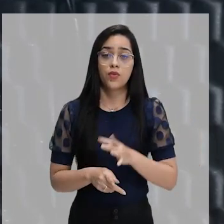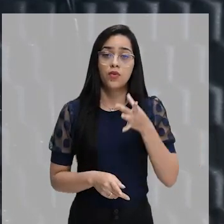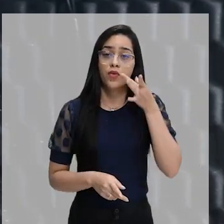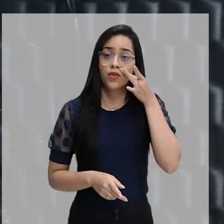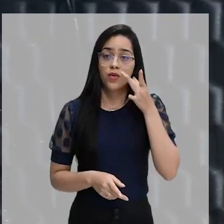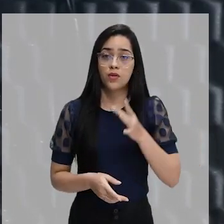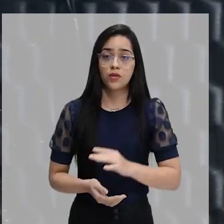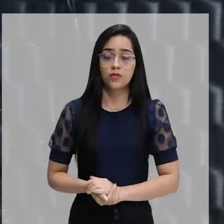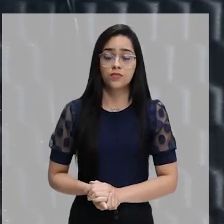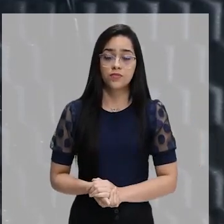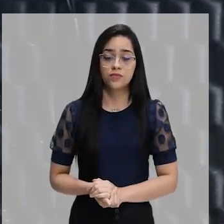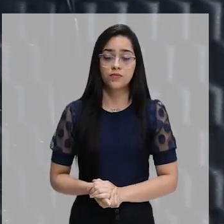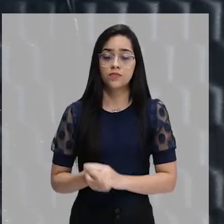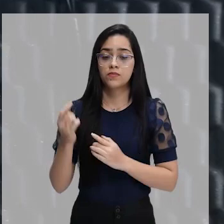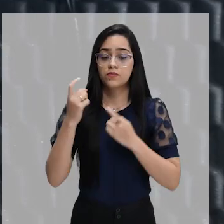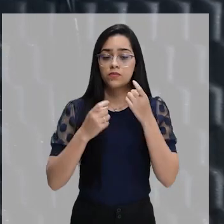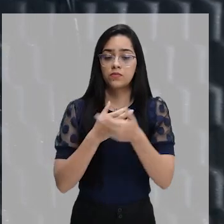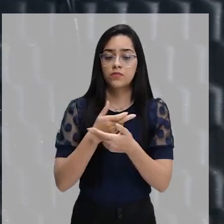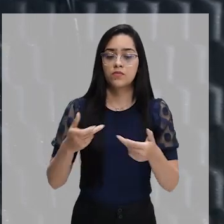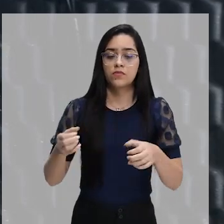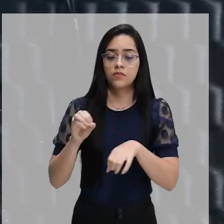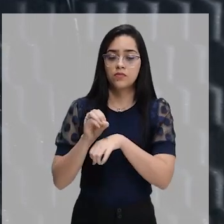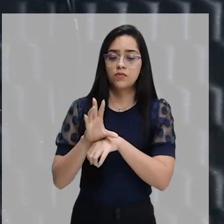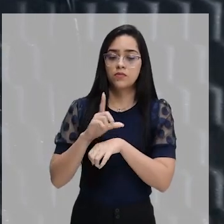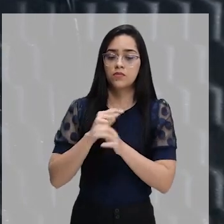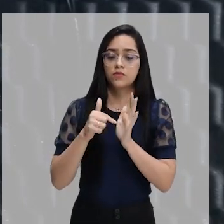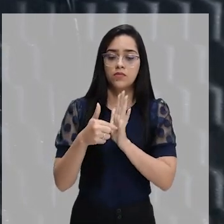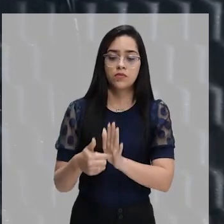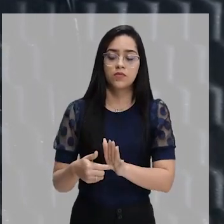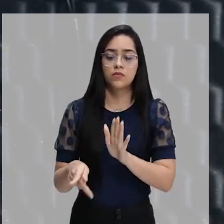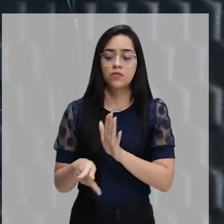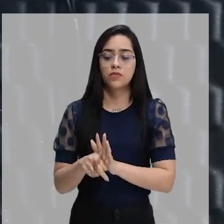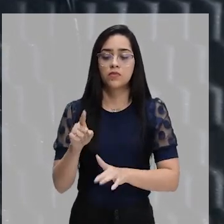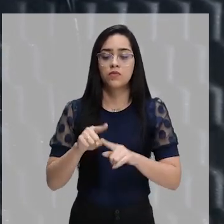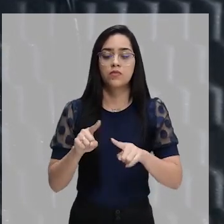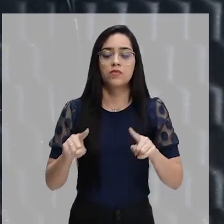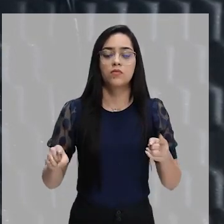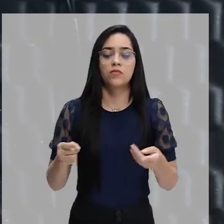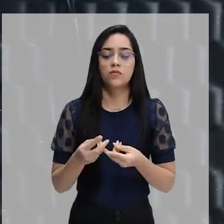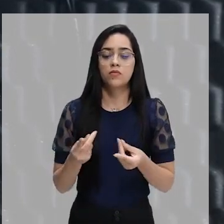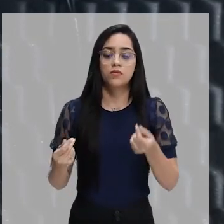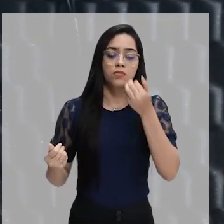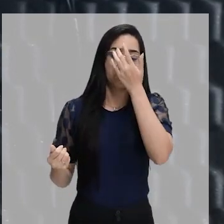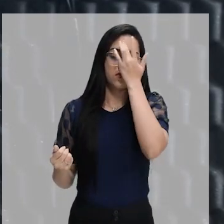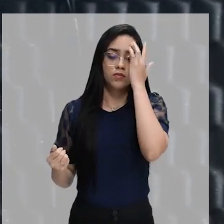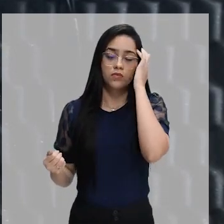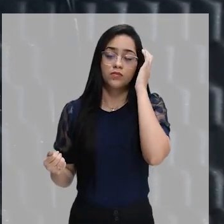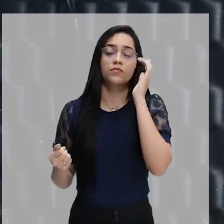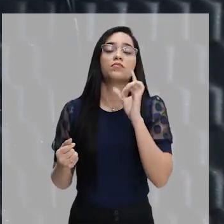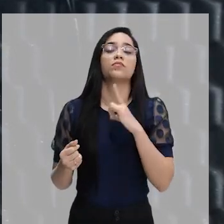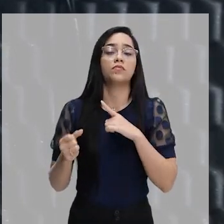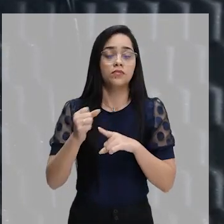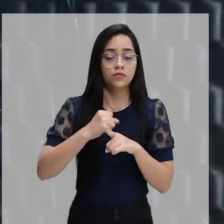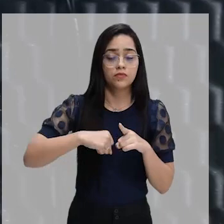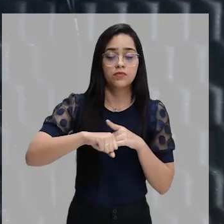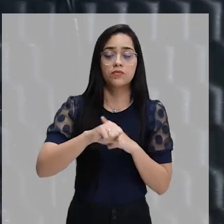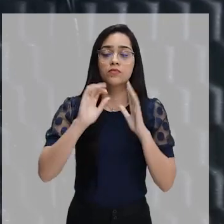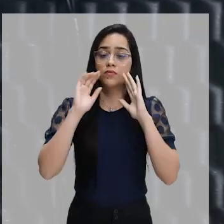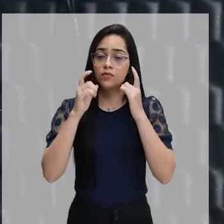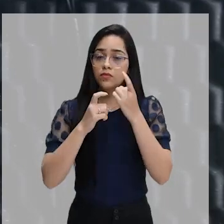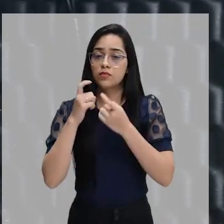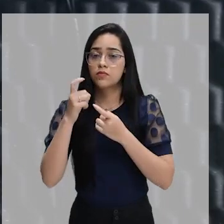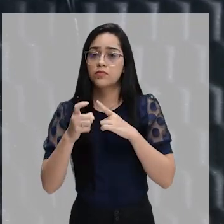bom? Preocupação com mensagem que revela a concepção materialista. Nós estamos numa sociedade preocupada com